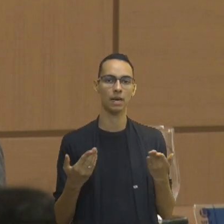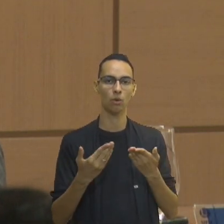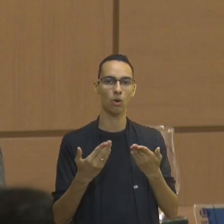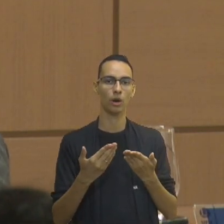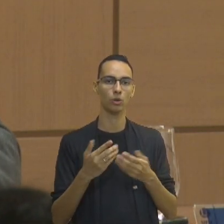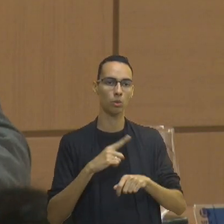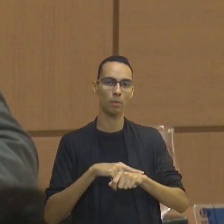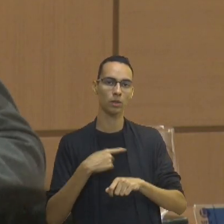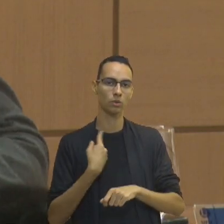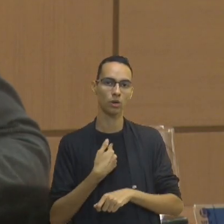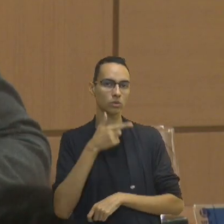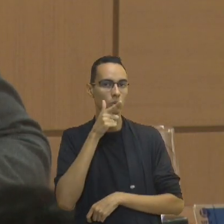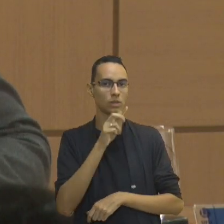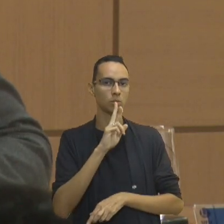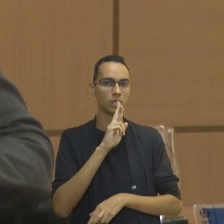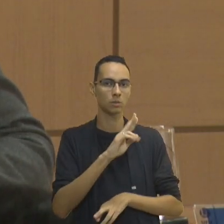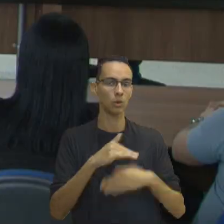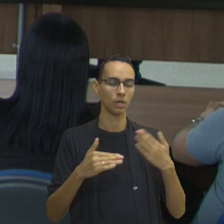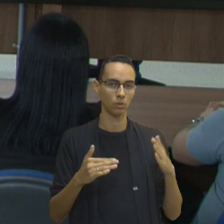é prioridade.